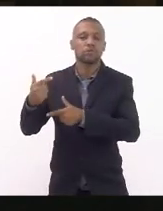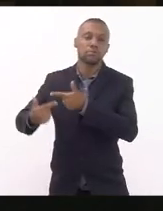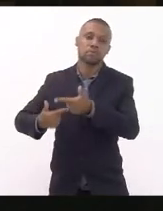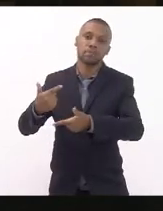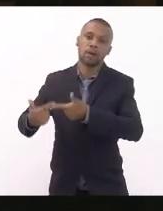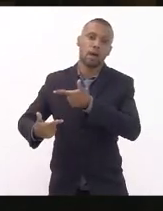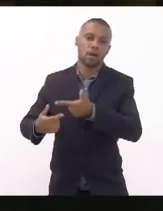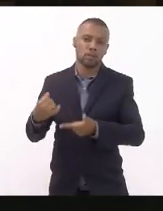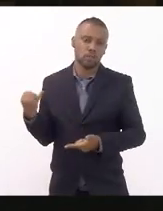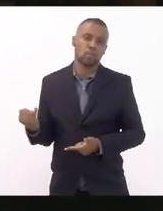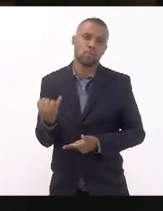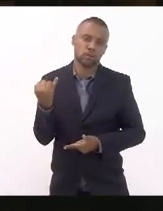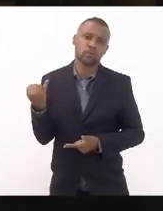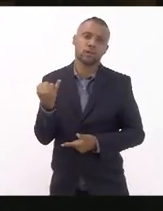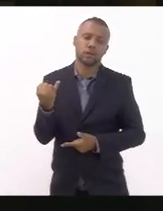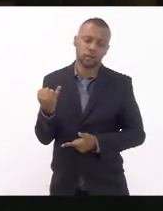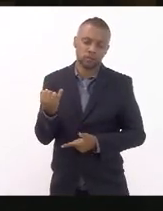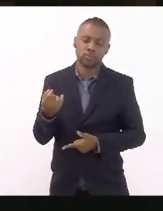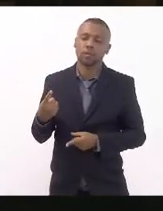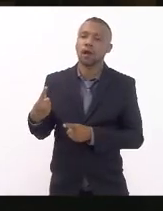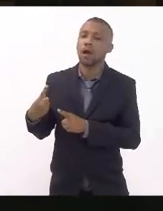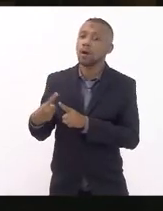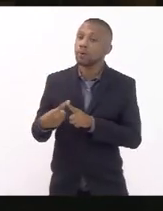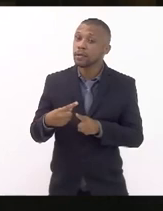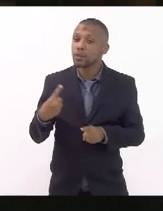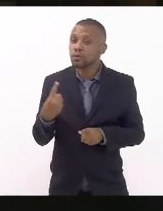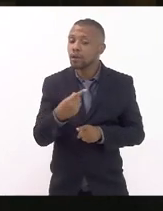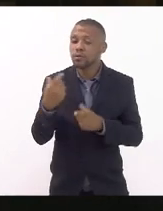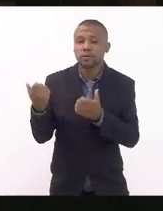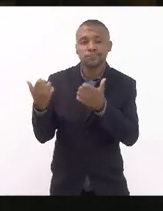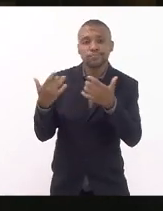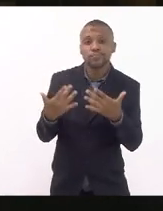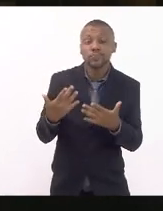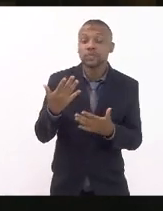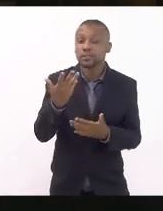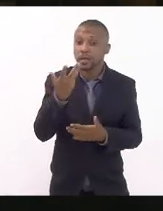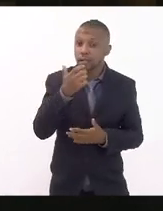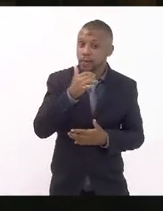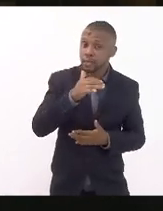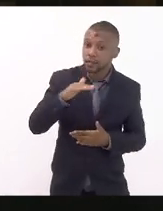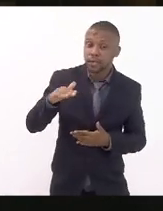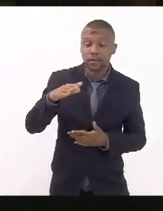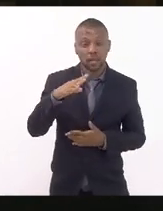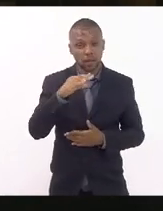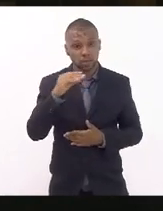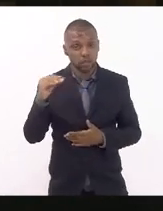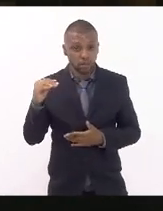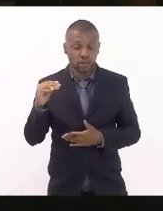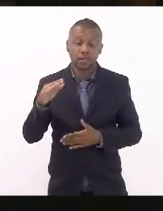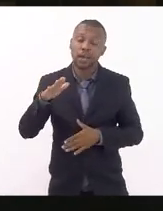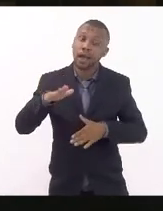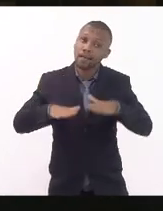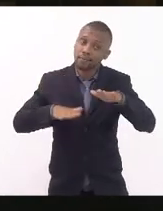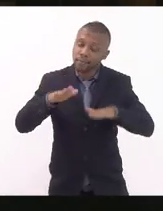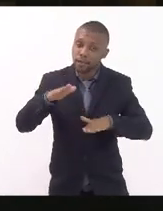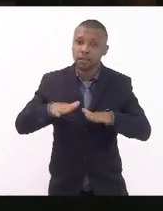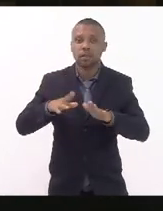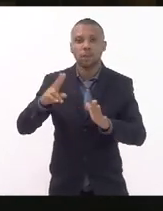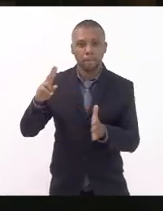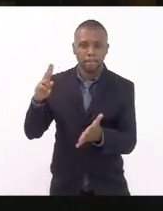fundamental. Afinal, estamos tratando de crianças e adolescentes que, porventura, cometeram